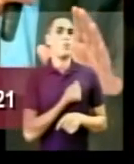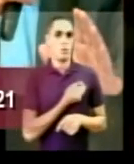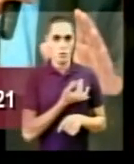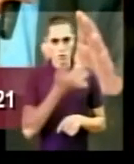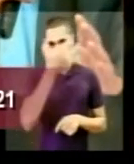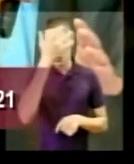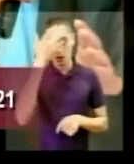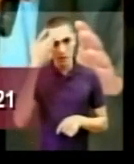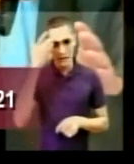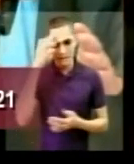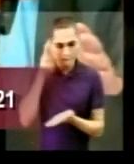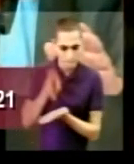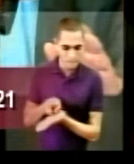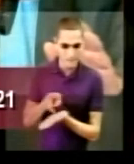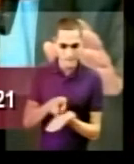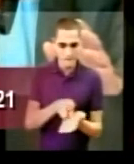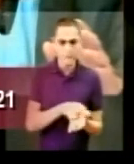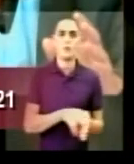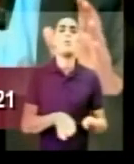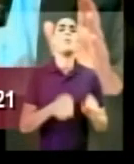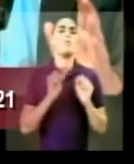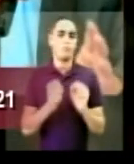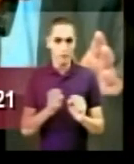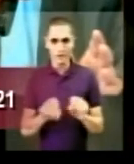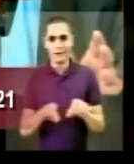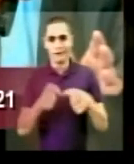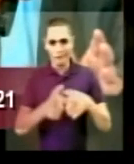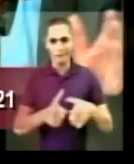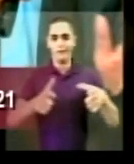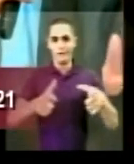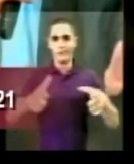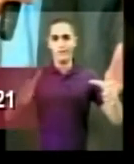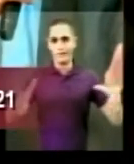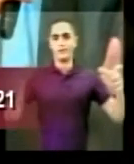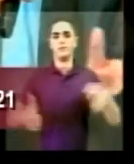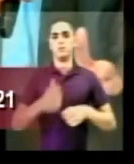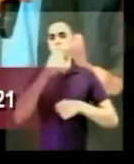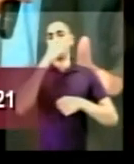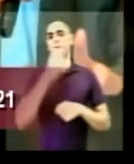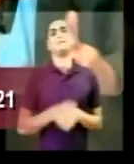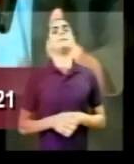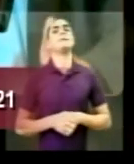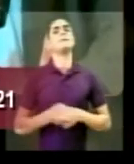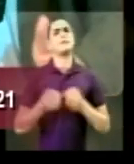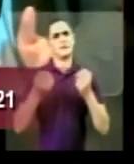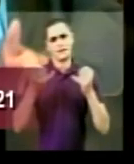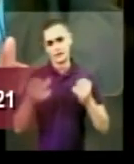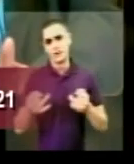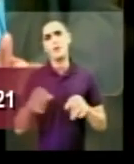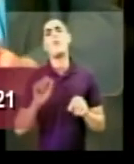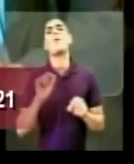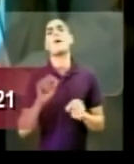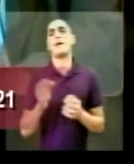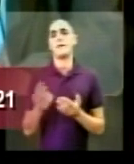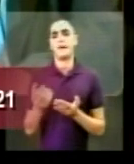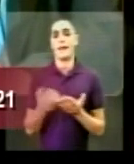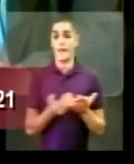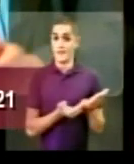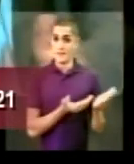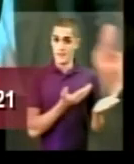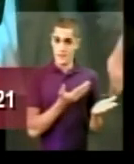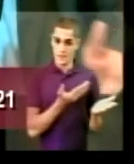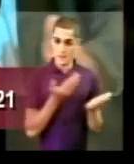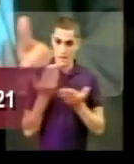Isso é fundamental que todo mundo entenda. Aquilo que eu falo, leve, moderado, grave, UTI e